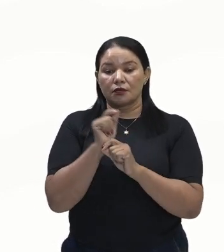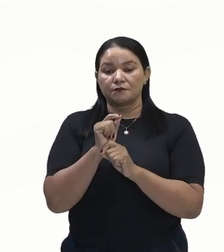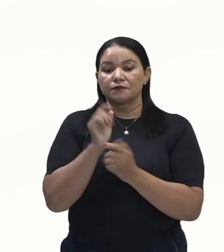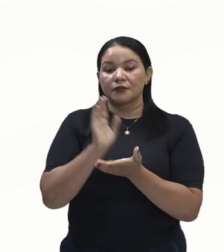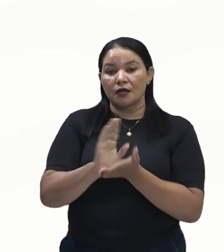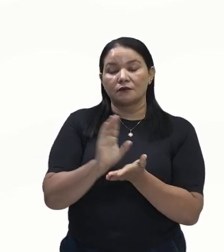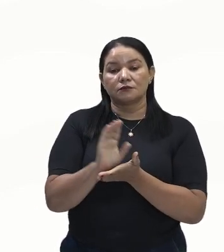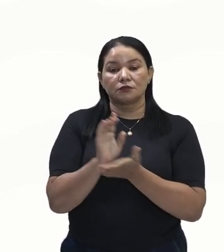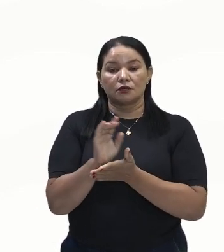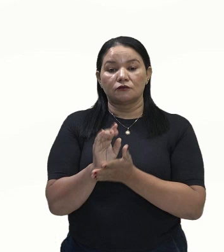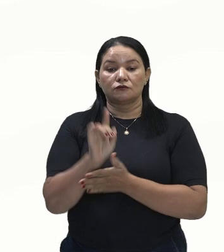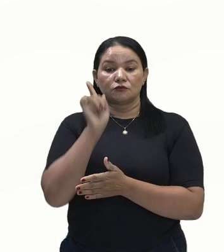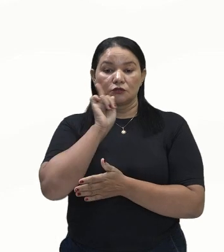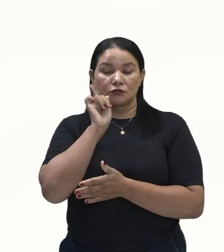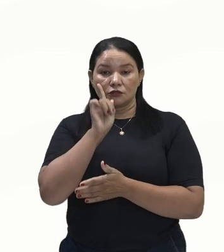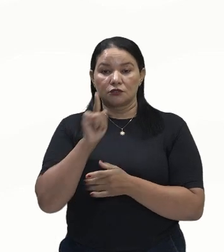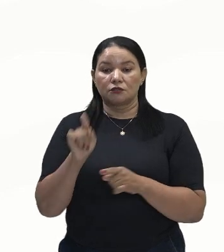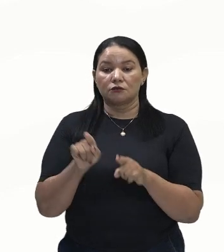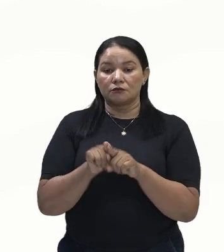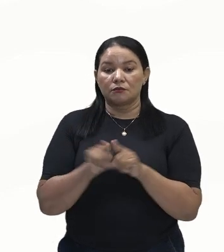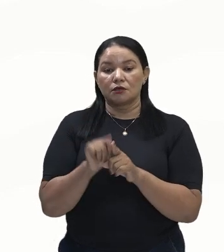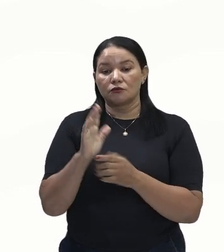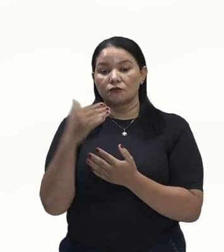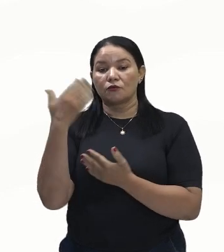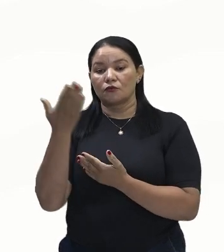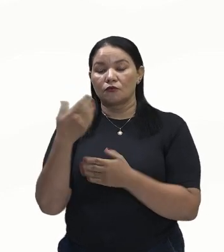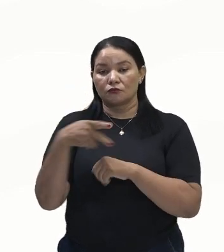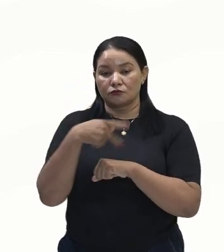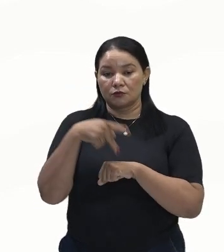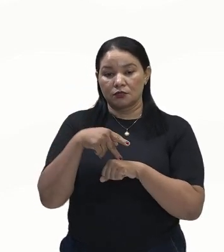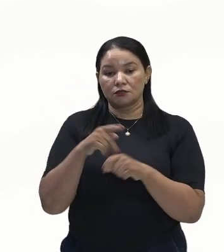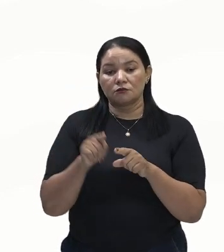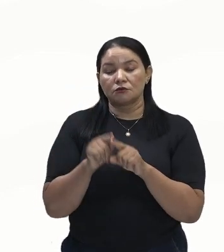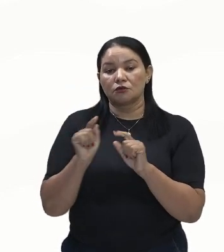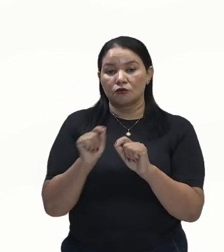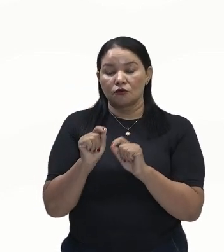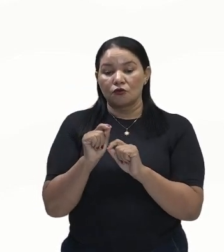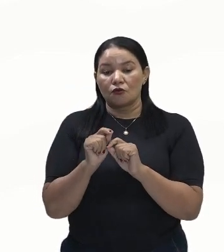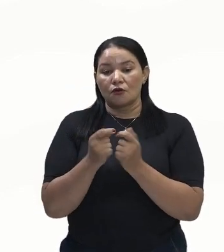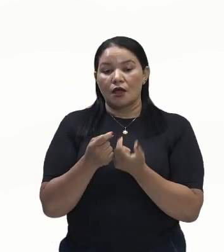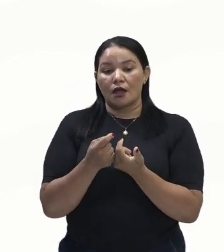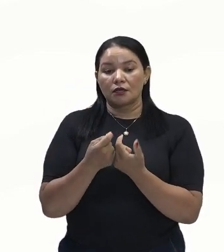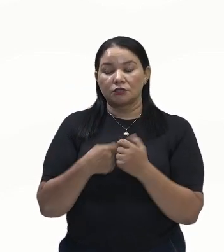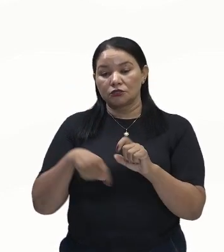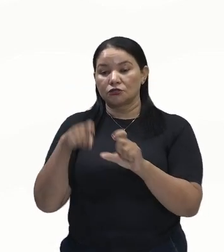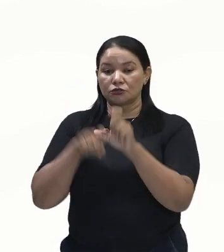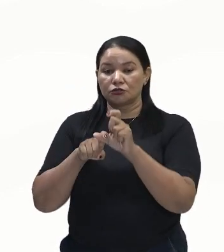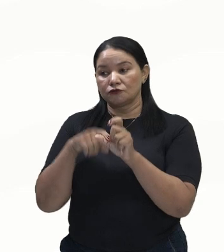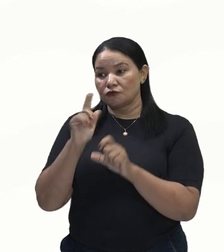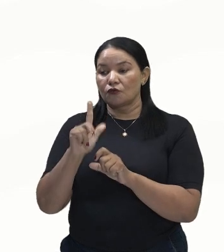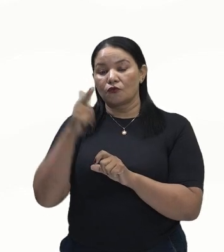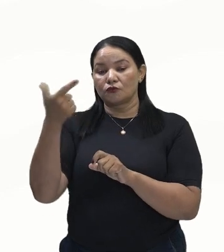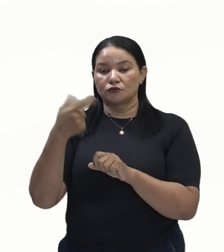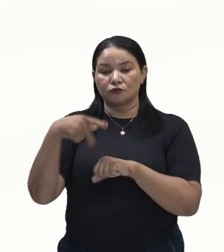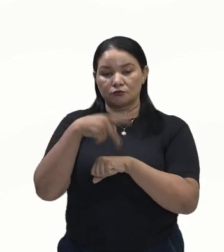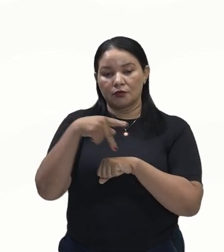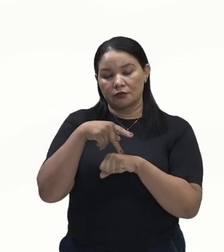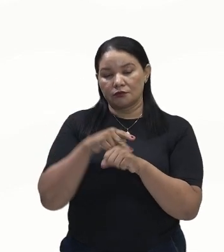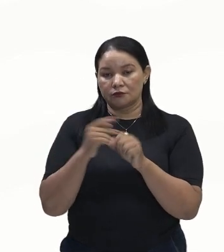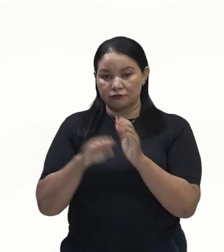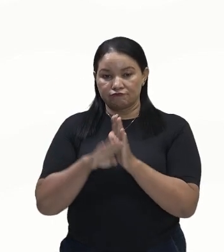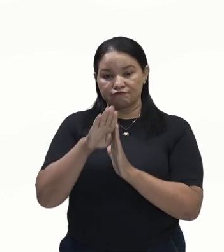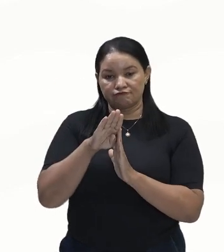capital estrangeiro, resultando no aumento da dívida externa. Então, essas